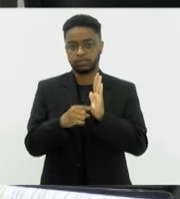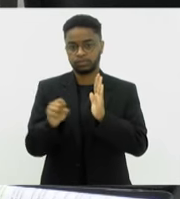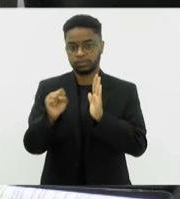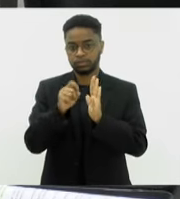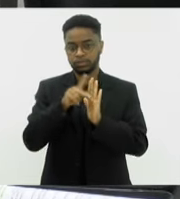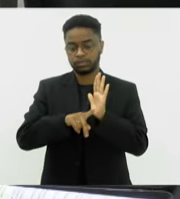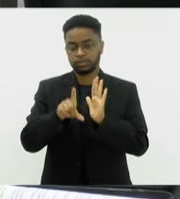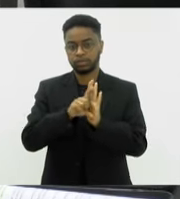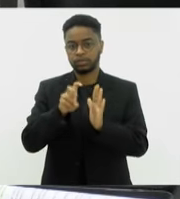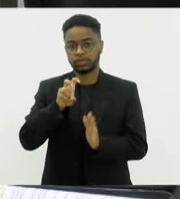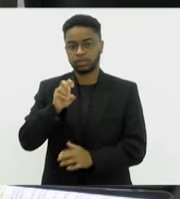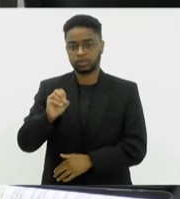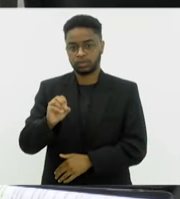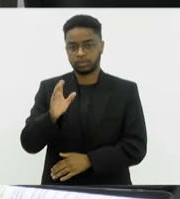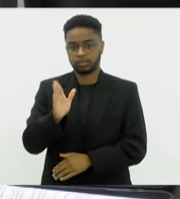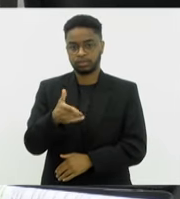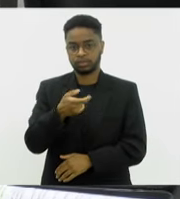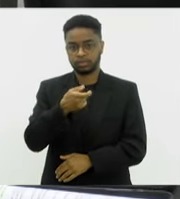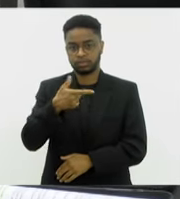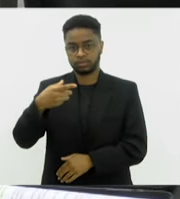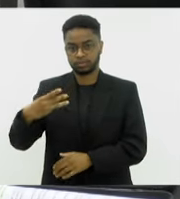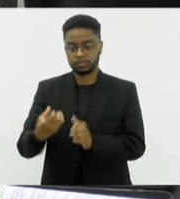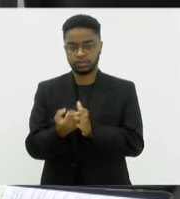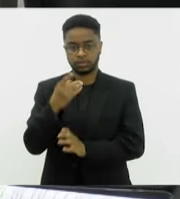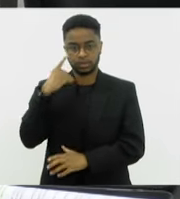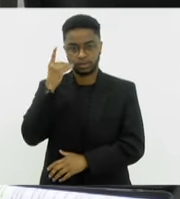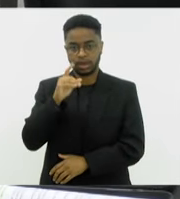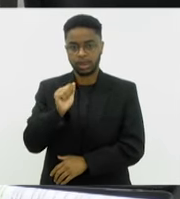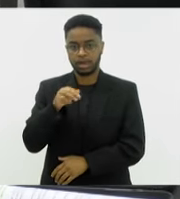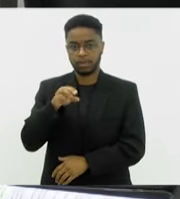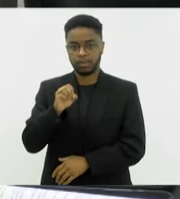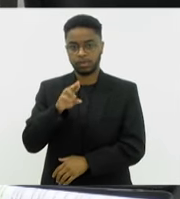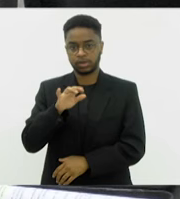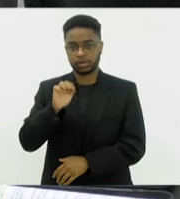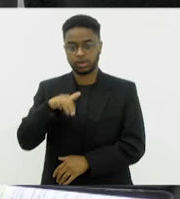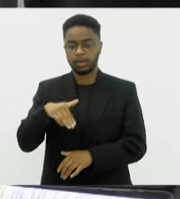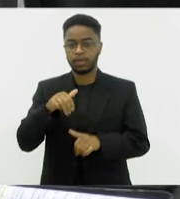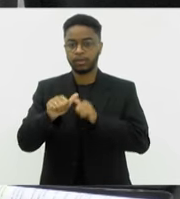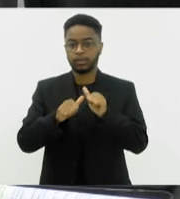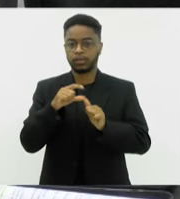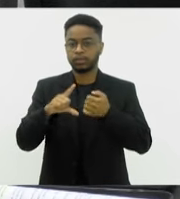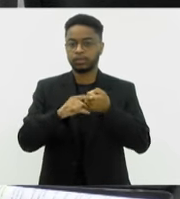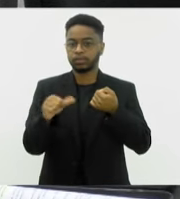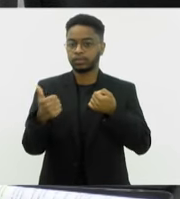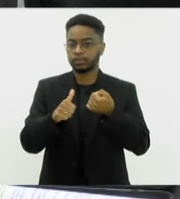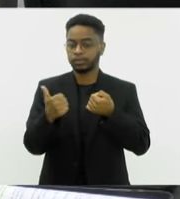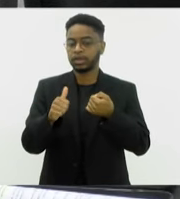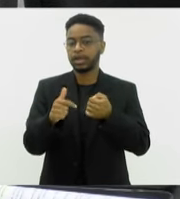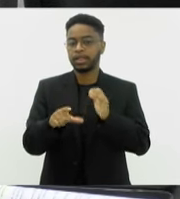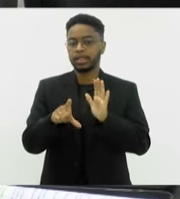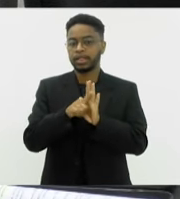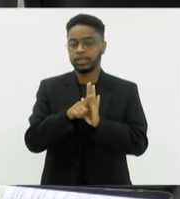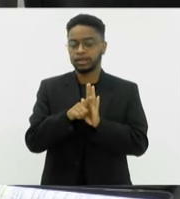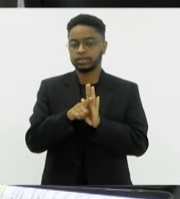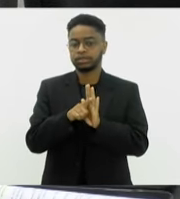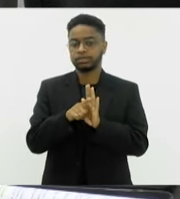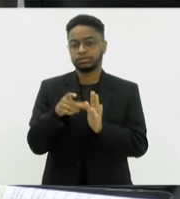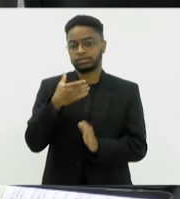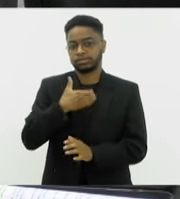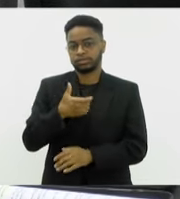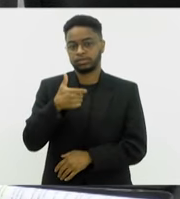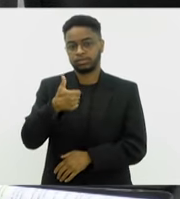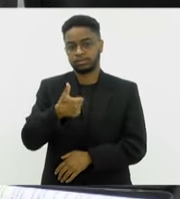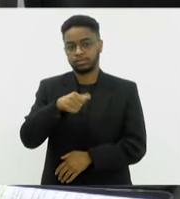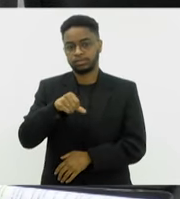projeto de lei 50 de 2023, de autoria do deputado Rodrigo Amorim, que altera o artigo 11 da lei 2877, de 22 de dezembro de 97,